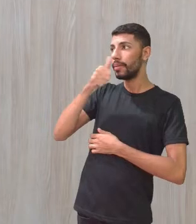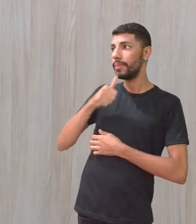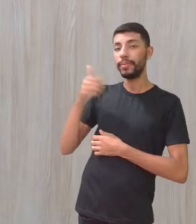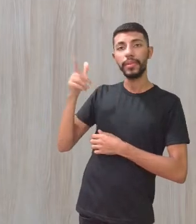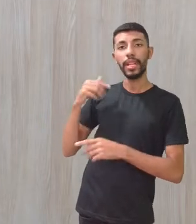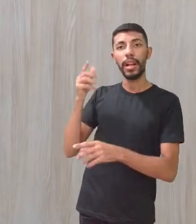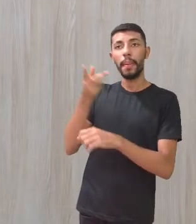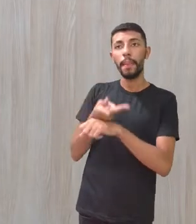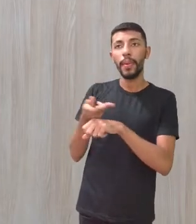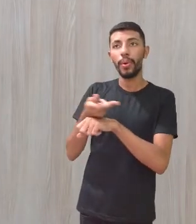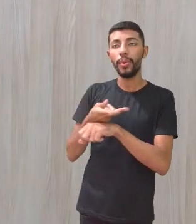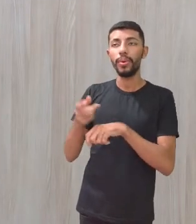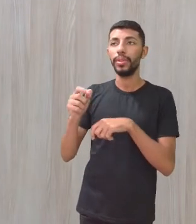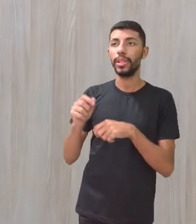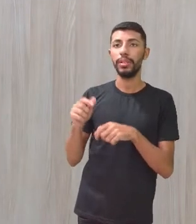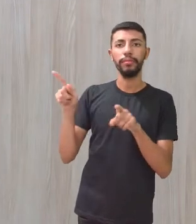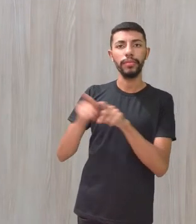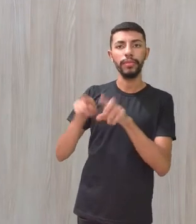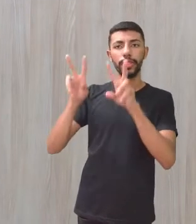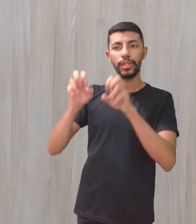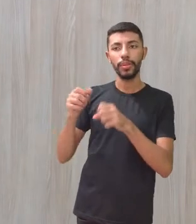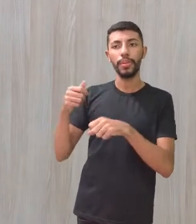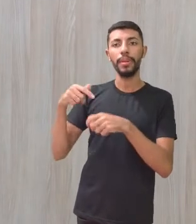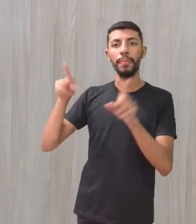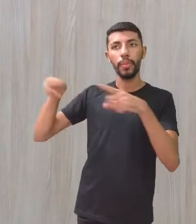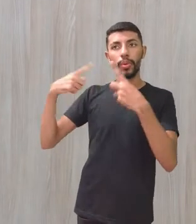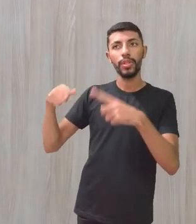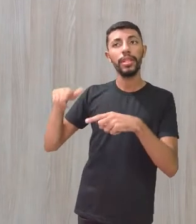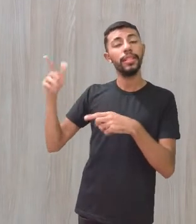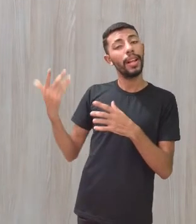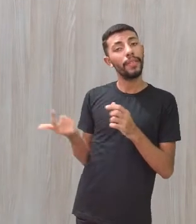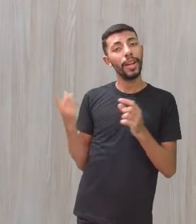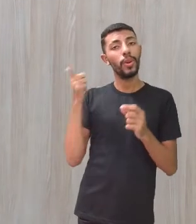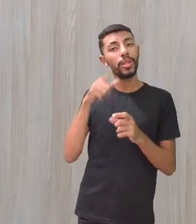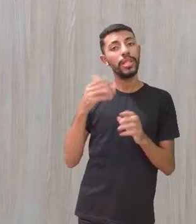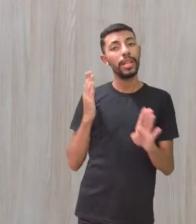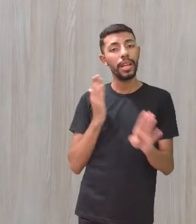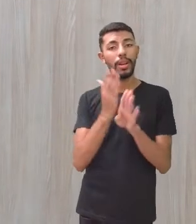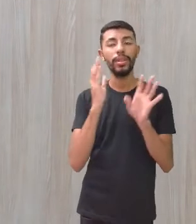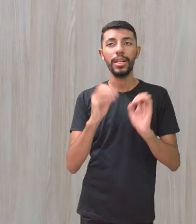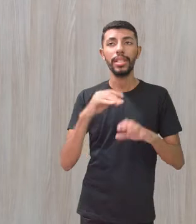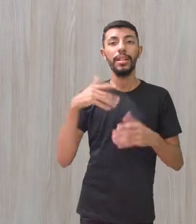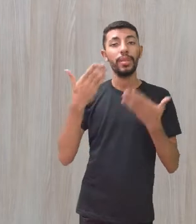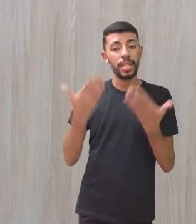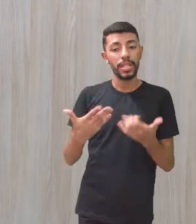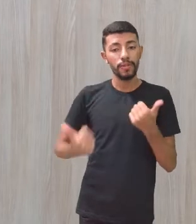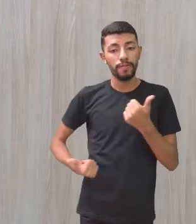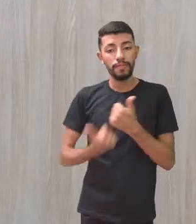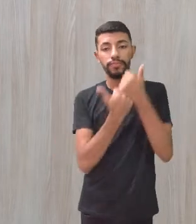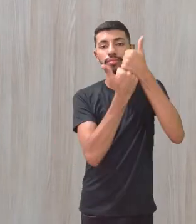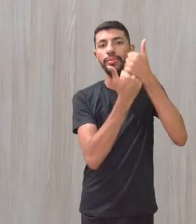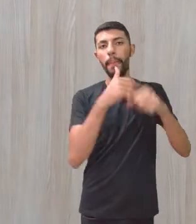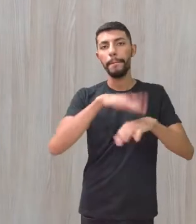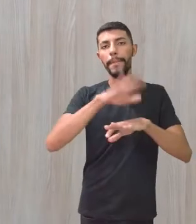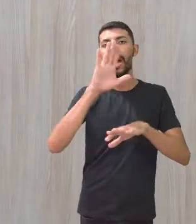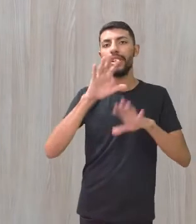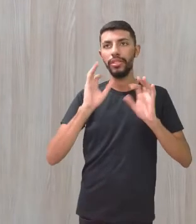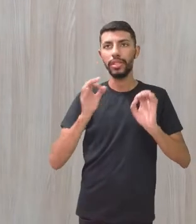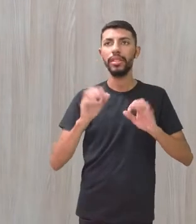pesquisar música e ela vai me achar, ela vai achar o meu post. E isso impulsiona cada vez mais as publicações.